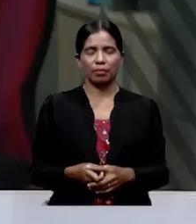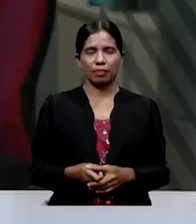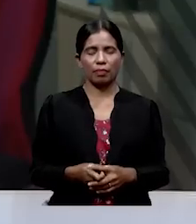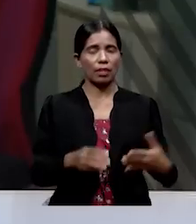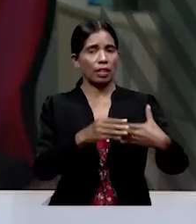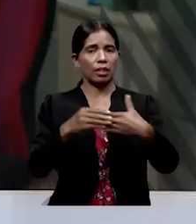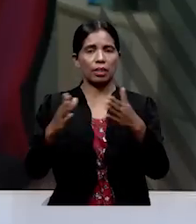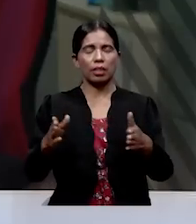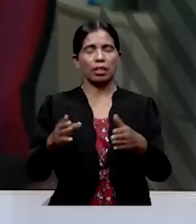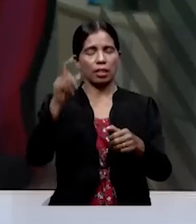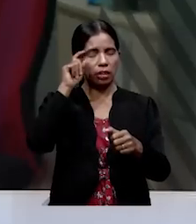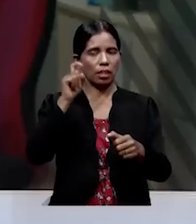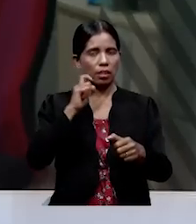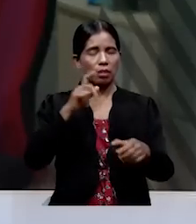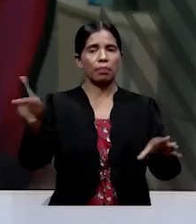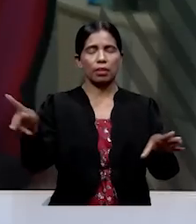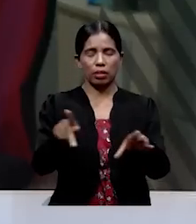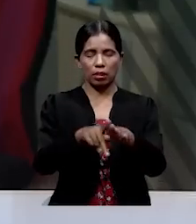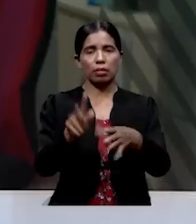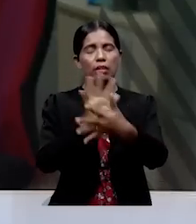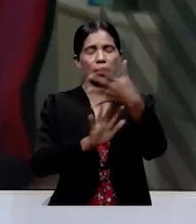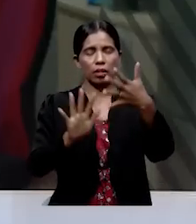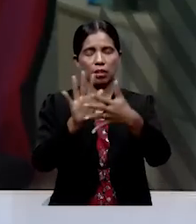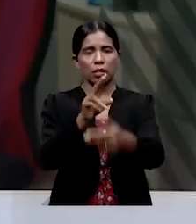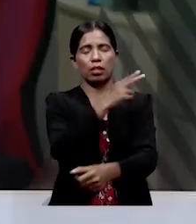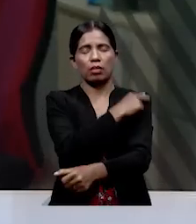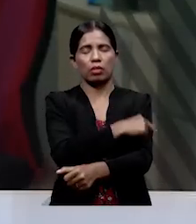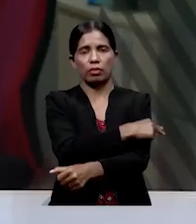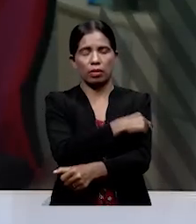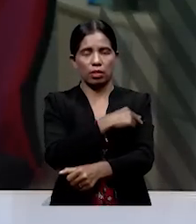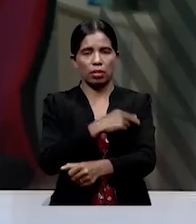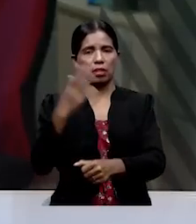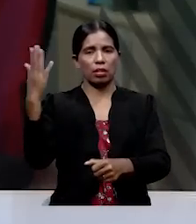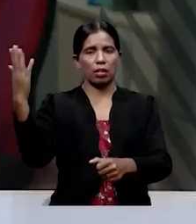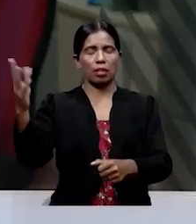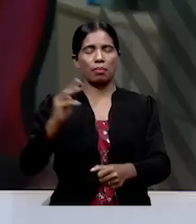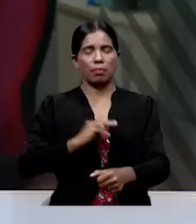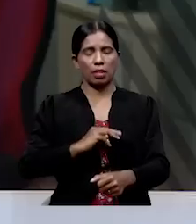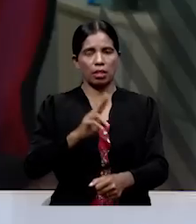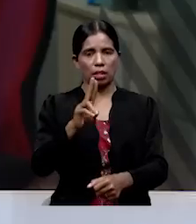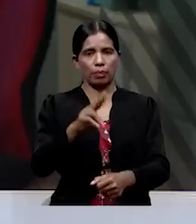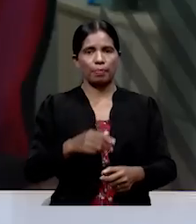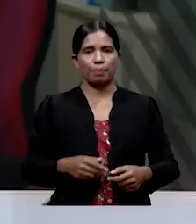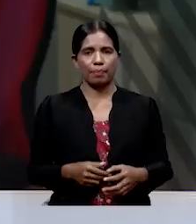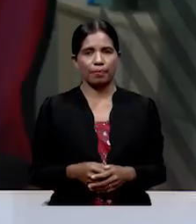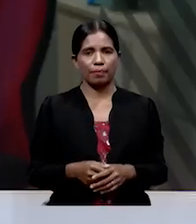Líder nacional Kairala Sanan Gusmão participa em inauguração clínica Virnasam Iha Maleuana.